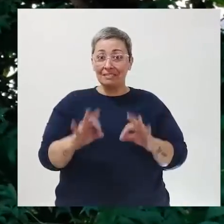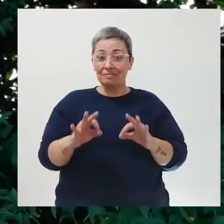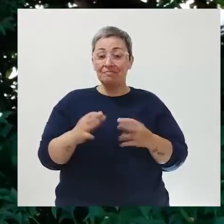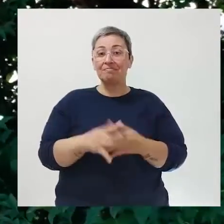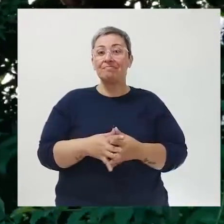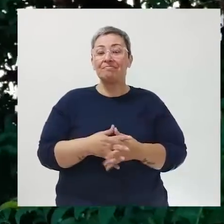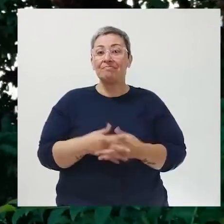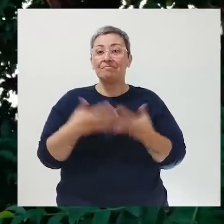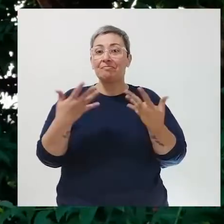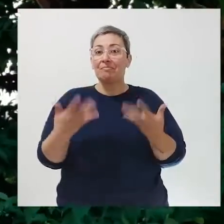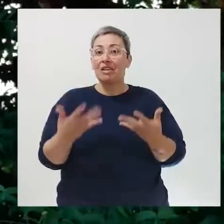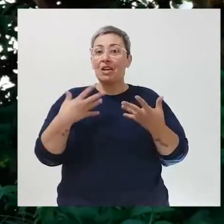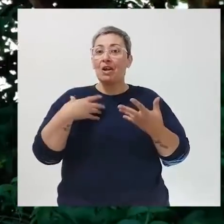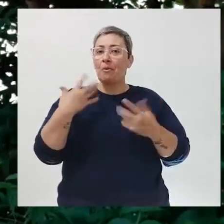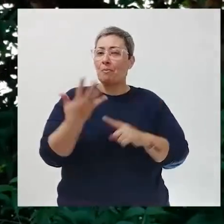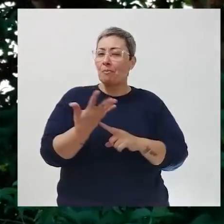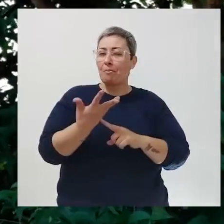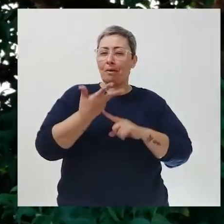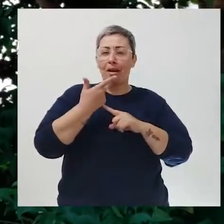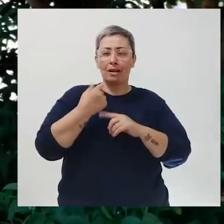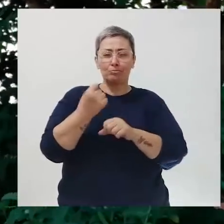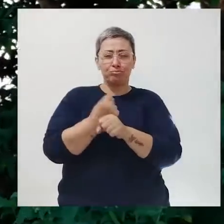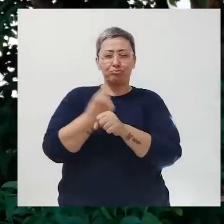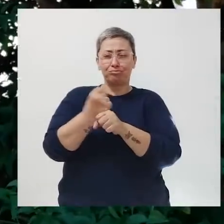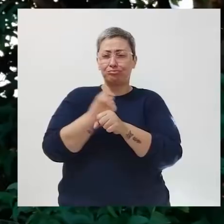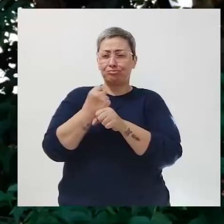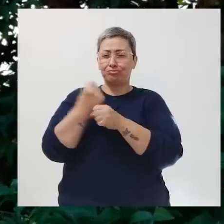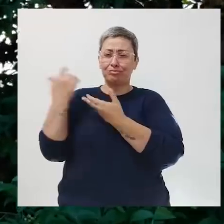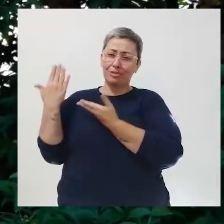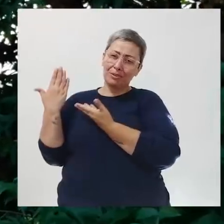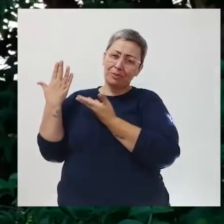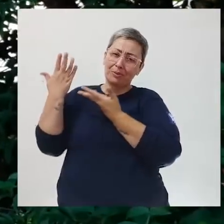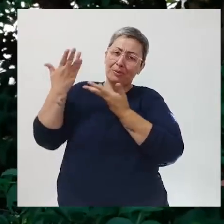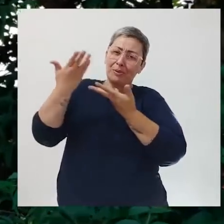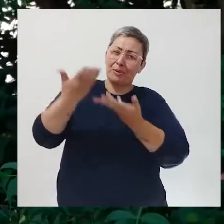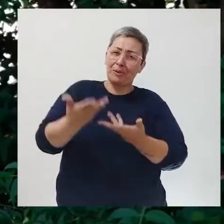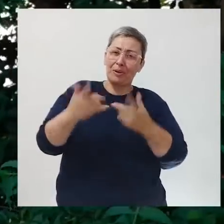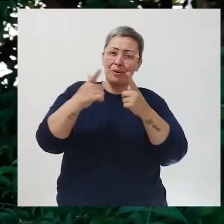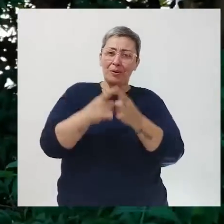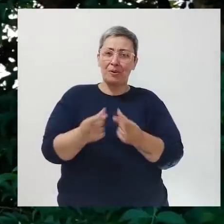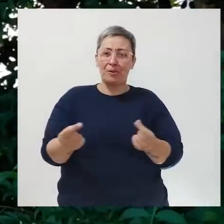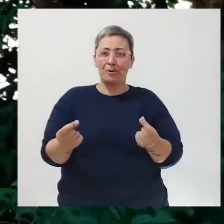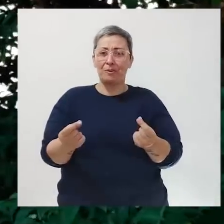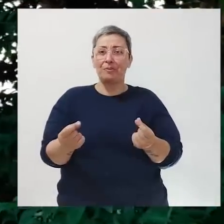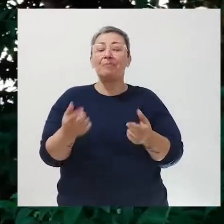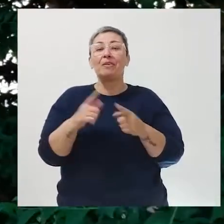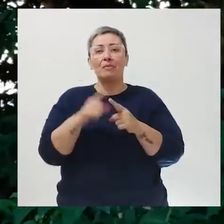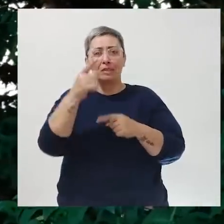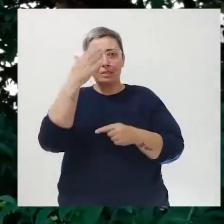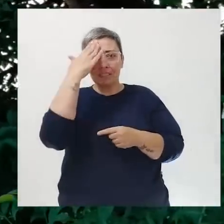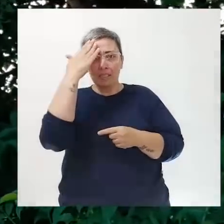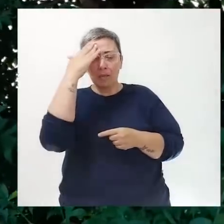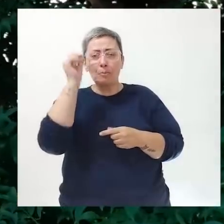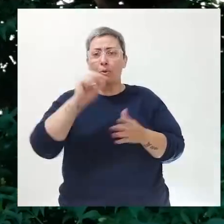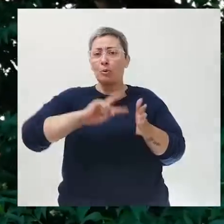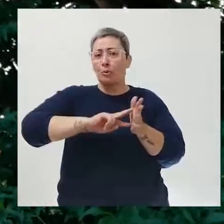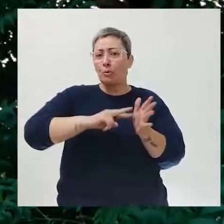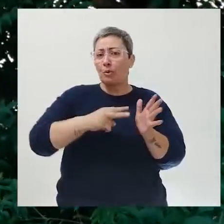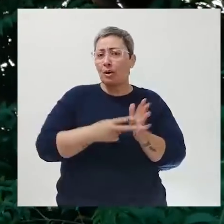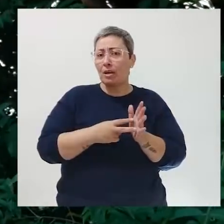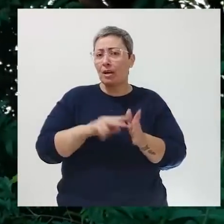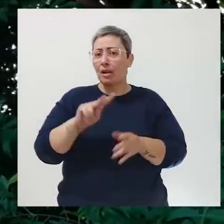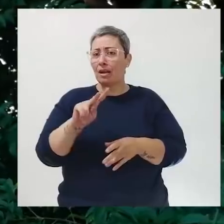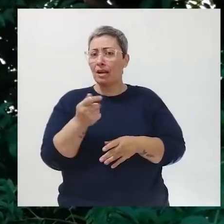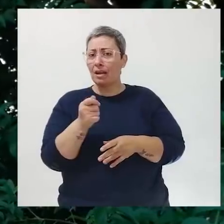mesmo. Uma arte milenar que foi trazida do Japão. E vocês sabem o que